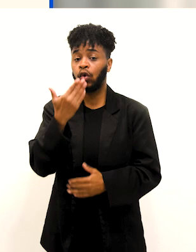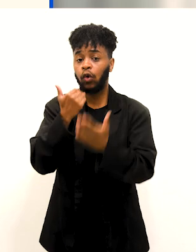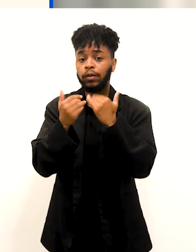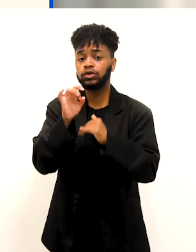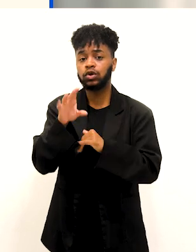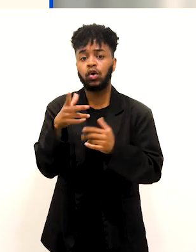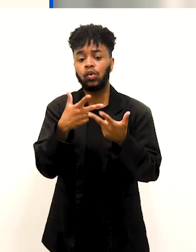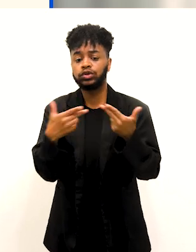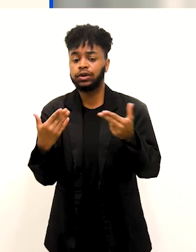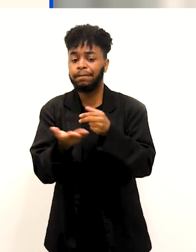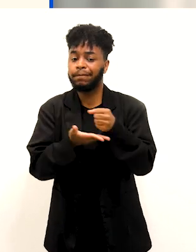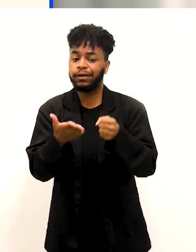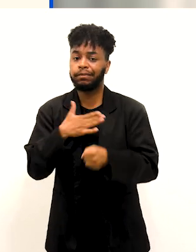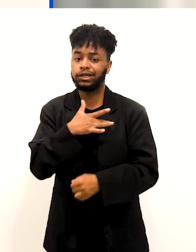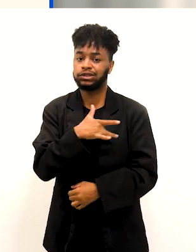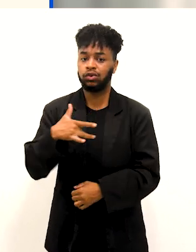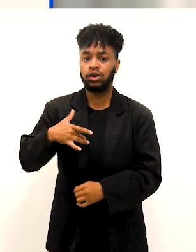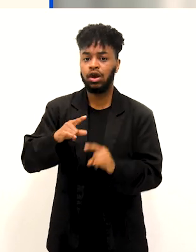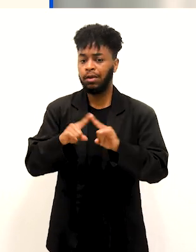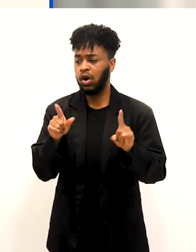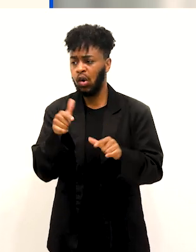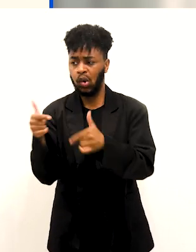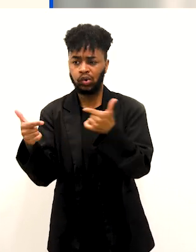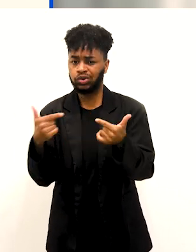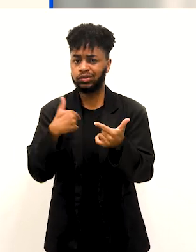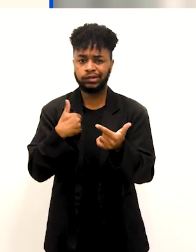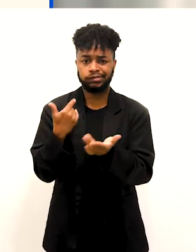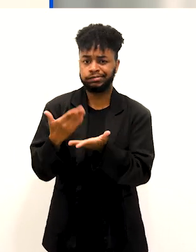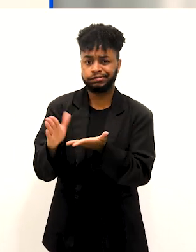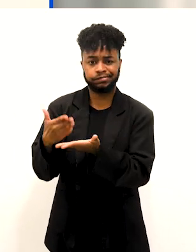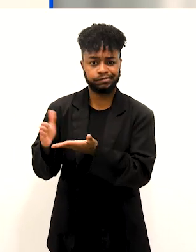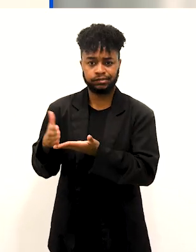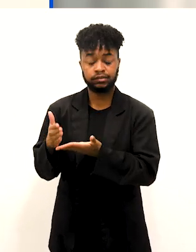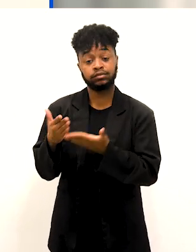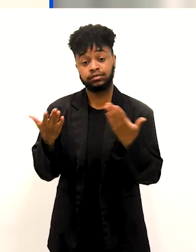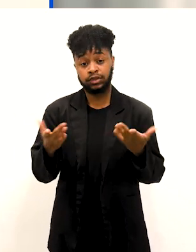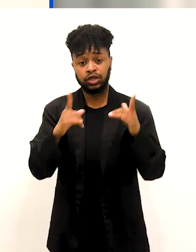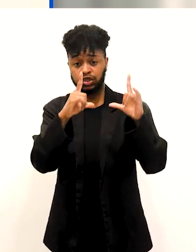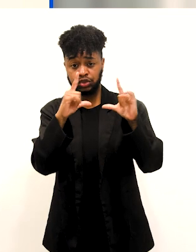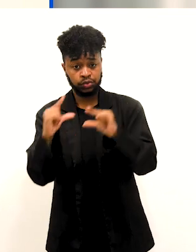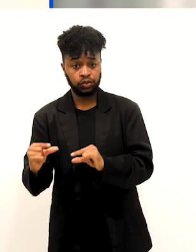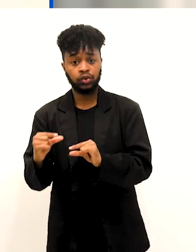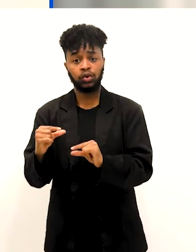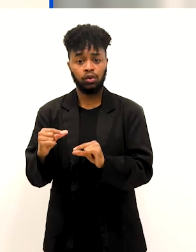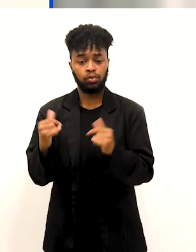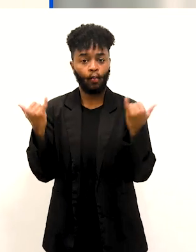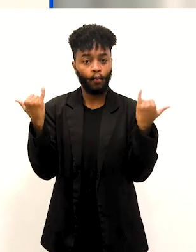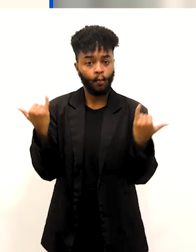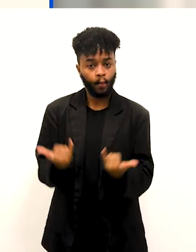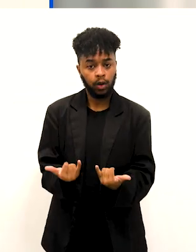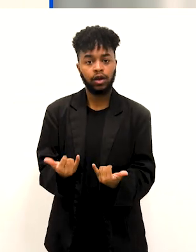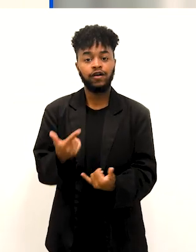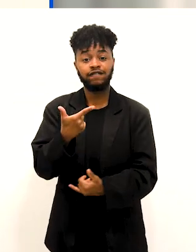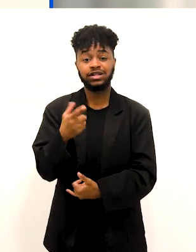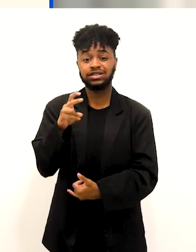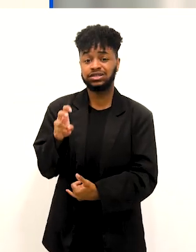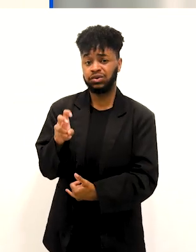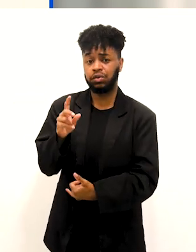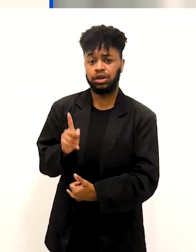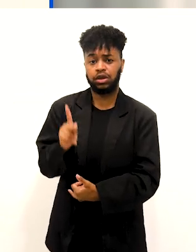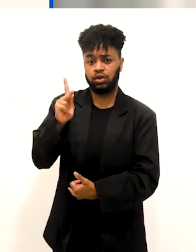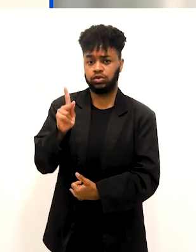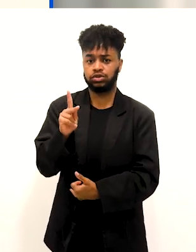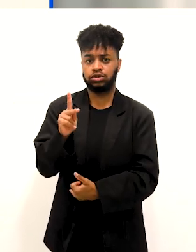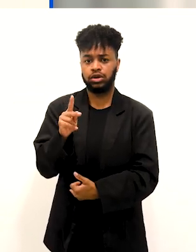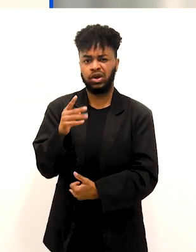é essencial para a minha saúde, e o resto eu vou eliminar. Então, veio uma queda de peso absurda de 25 quilos em 4 meses,